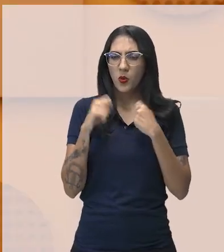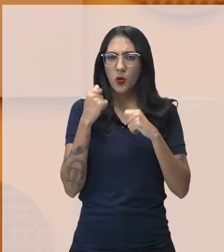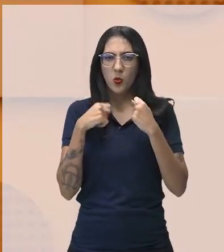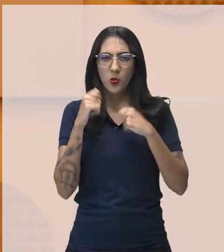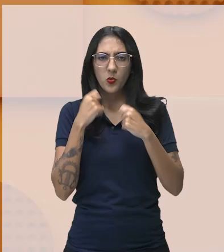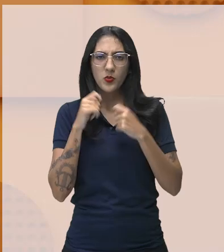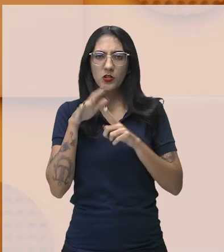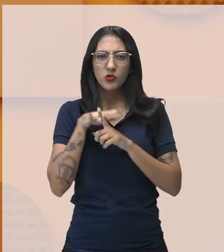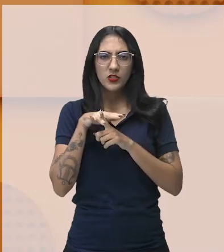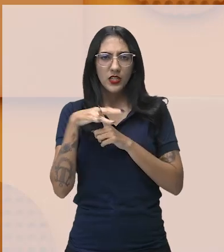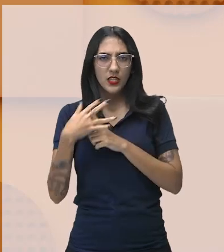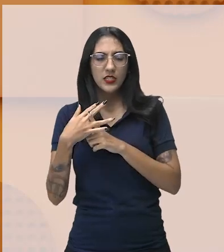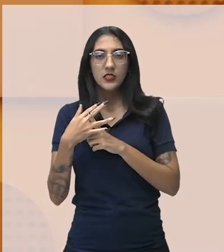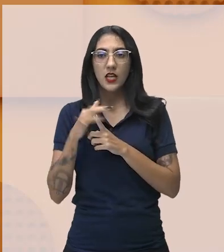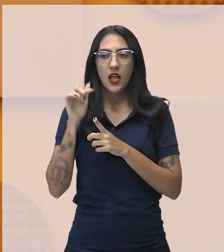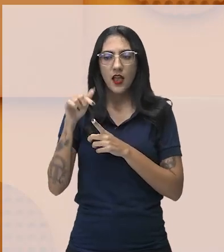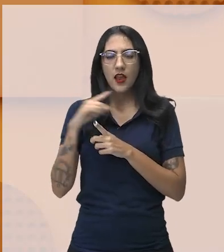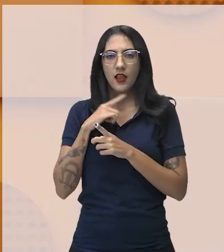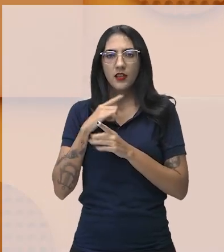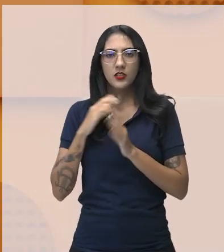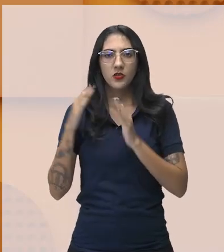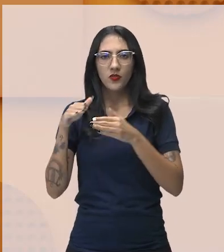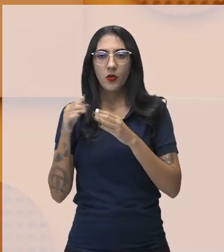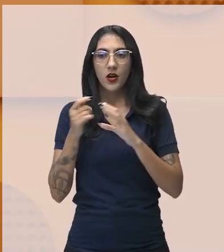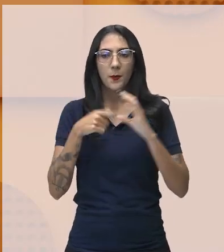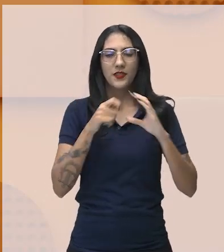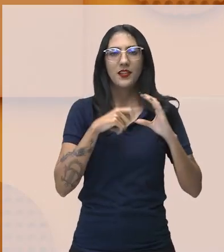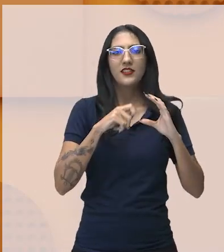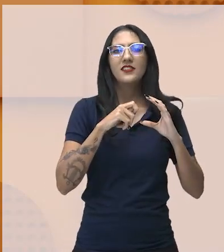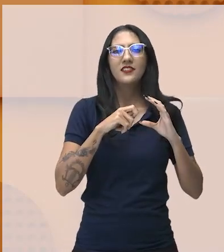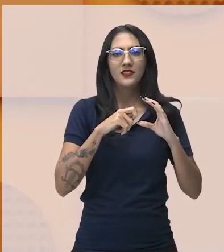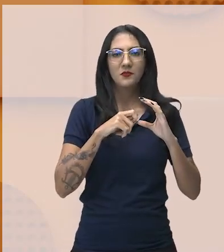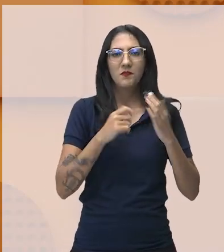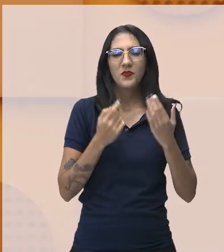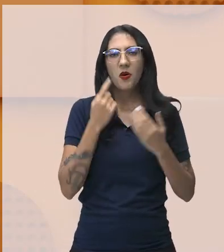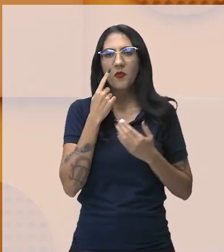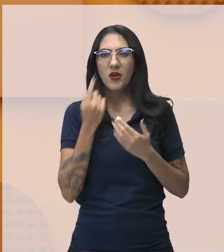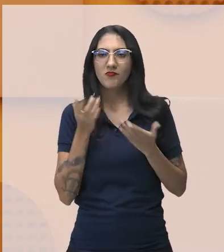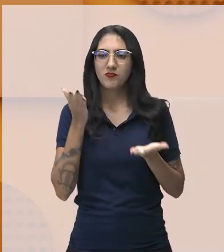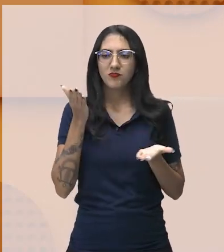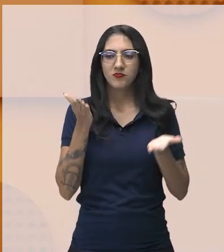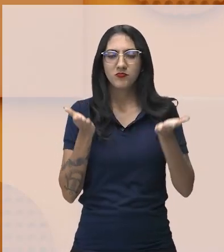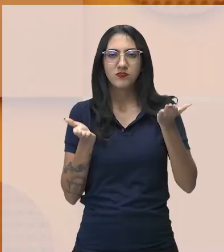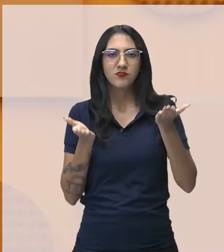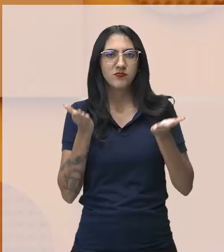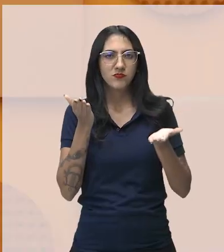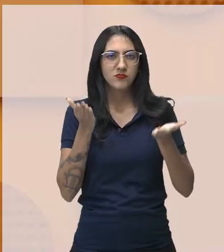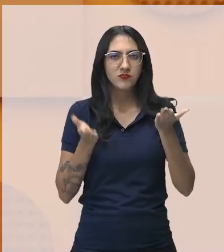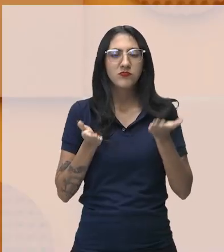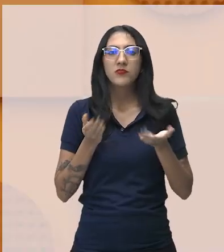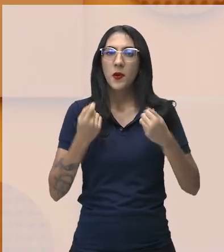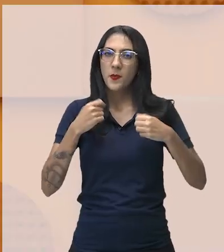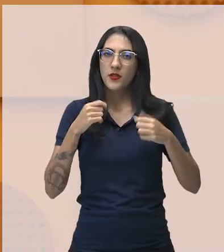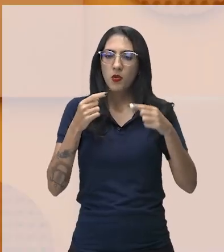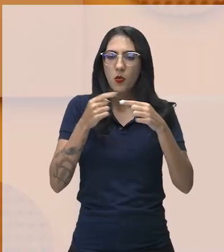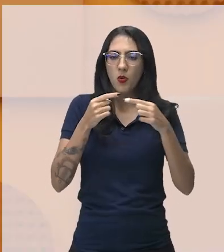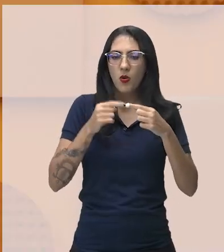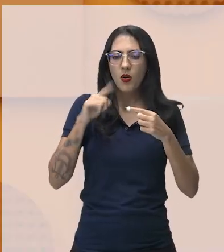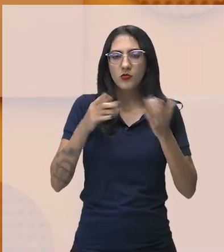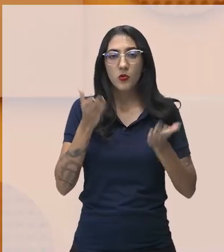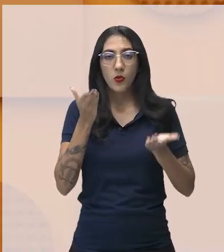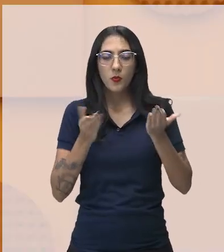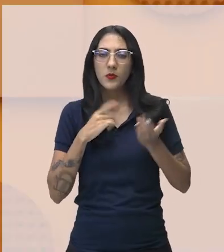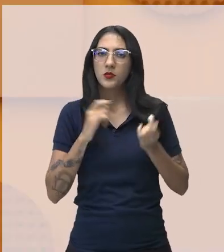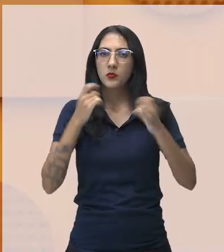economia ela vai estar muito ligada ao sistema capitalista, tá bom? Então, tem que ali ter um certo equilíbrio para